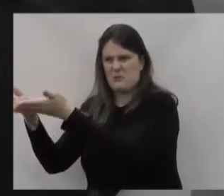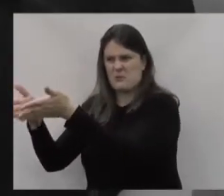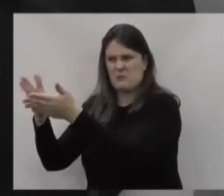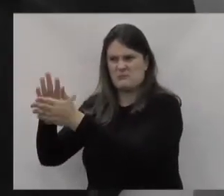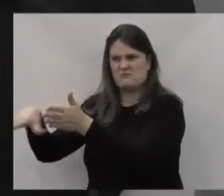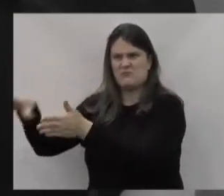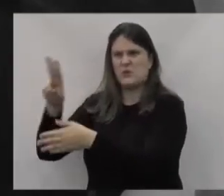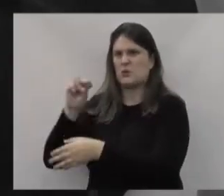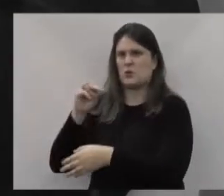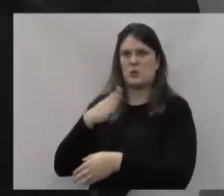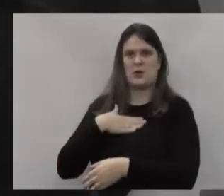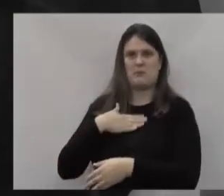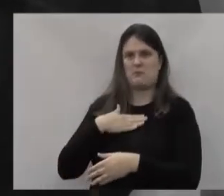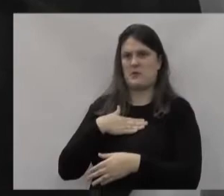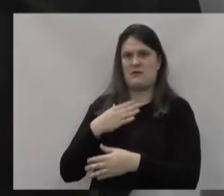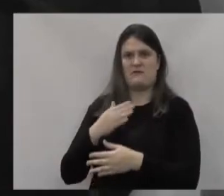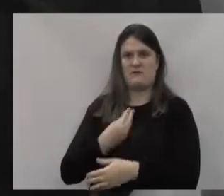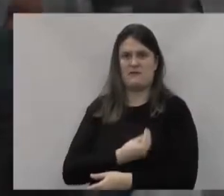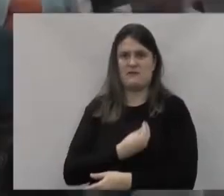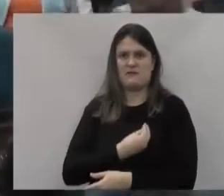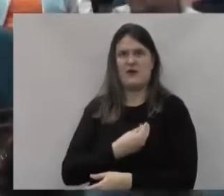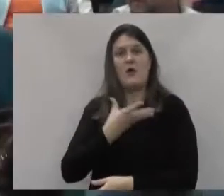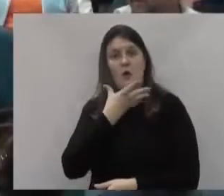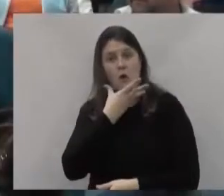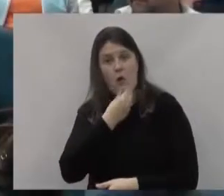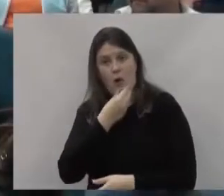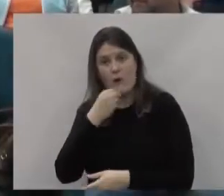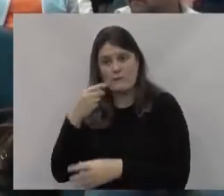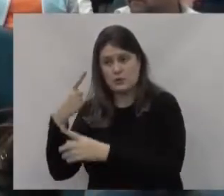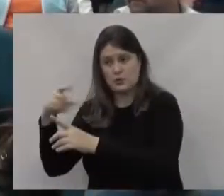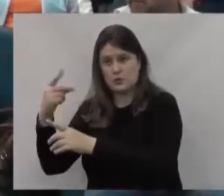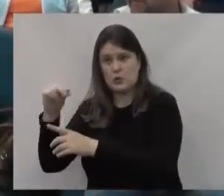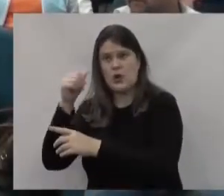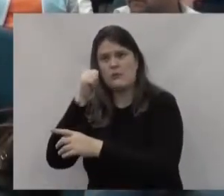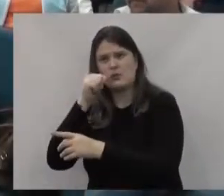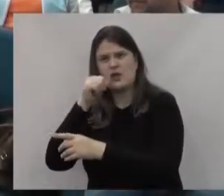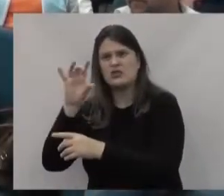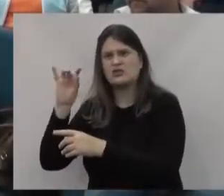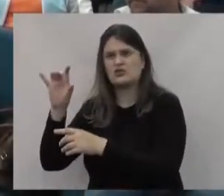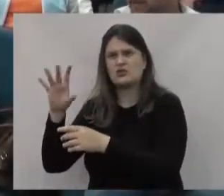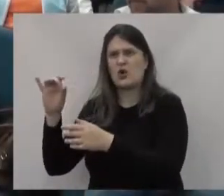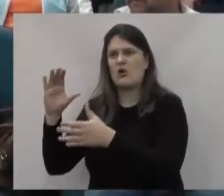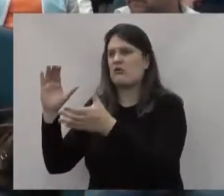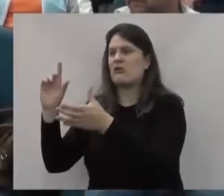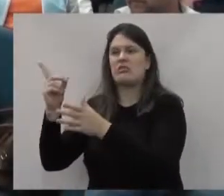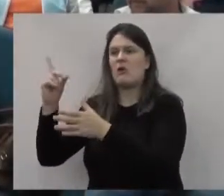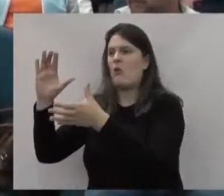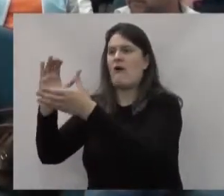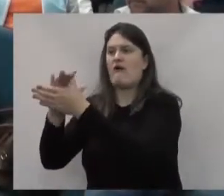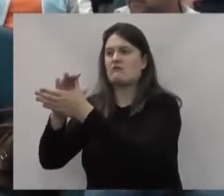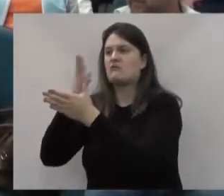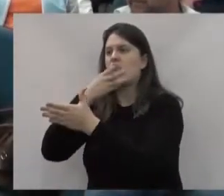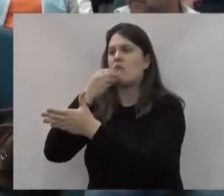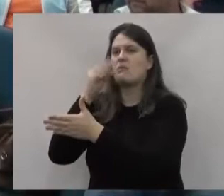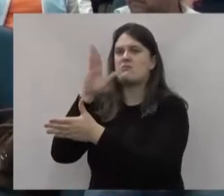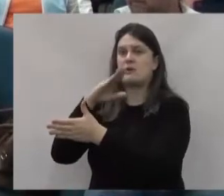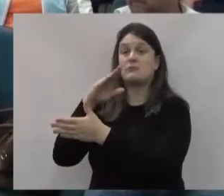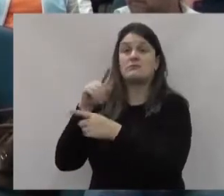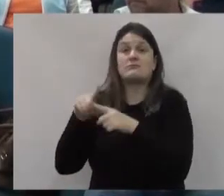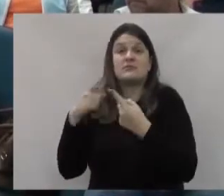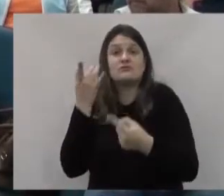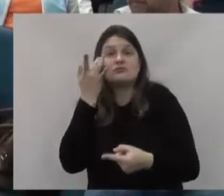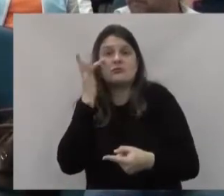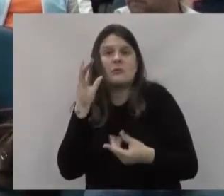filha. Outra clássica também, que homem que bate em mulher é monstro, então é só não se casar com monstro. Só que a gente não